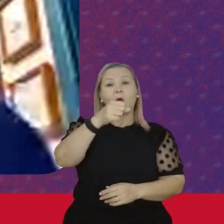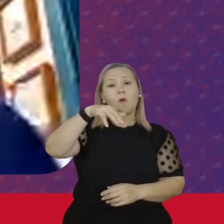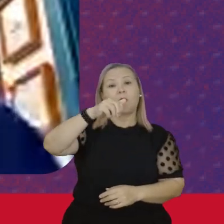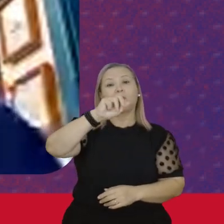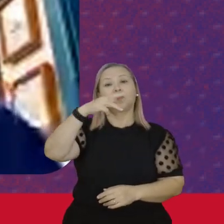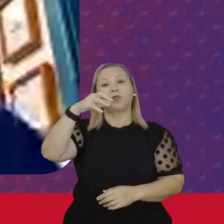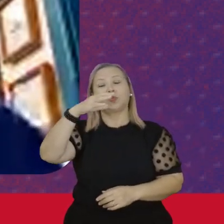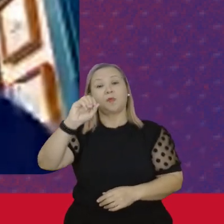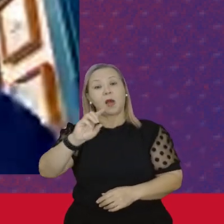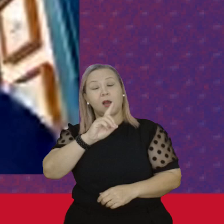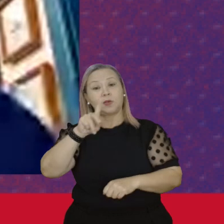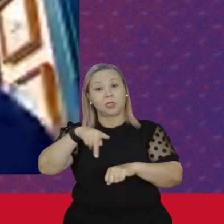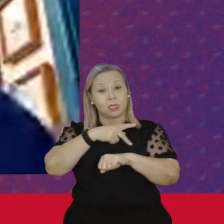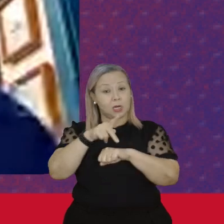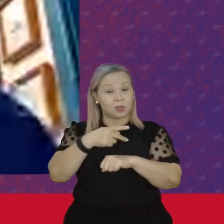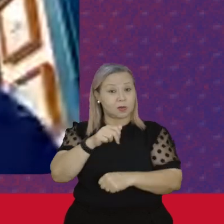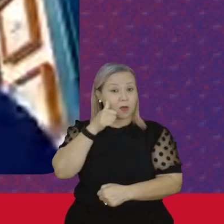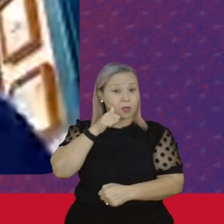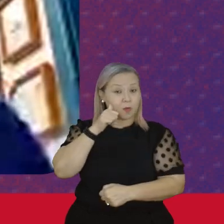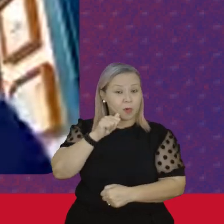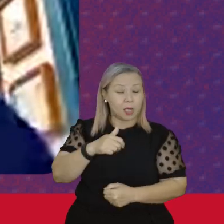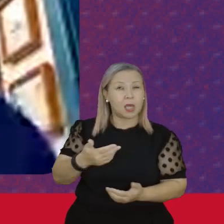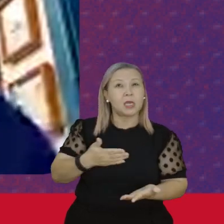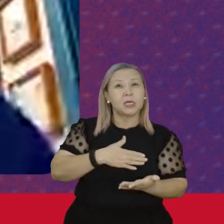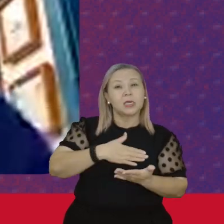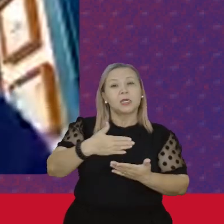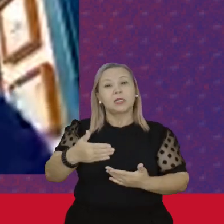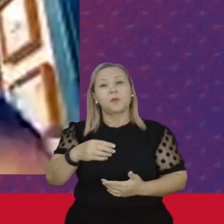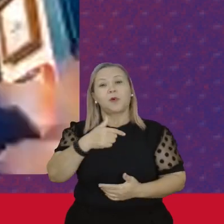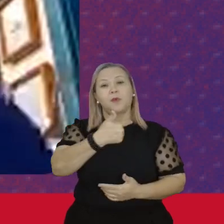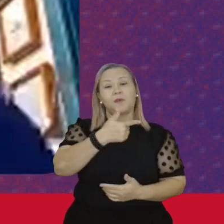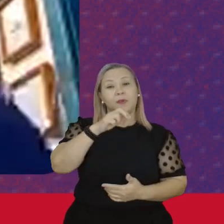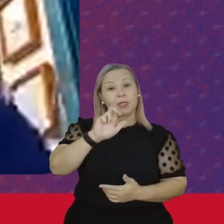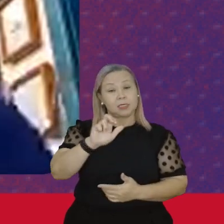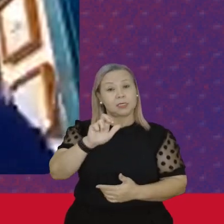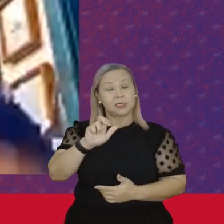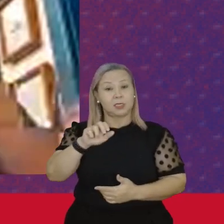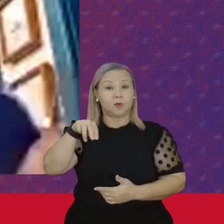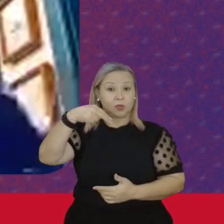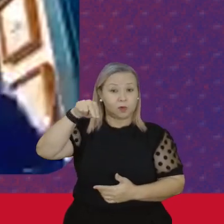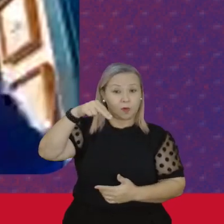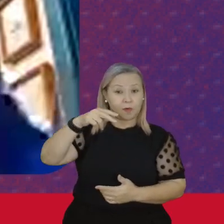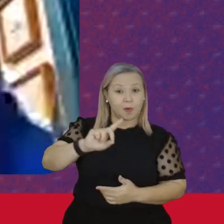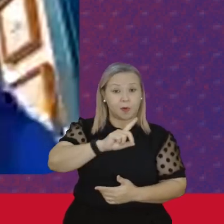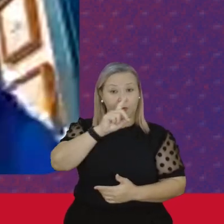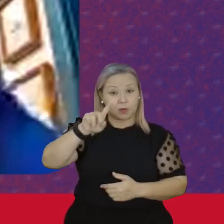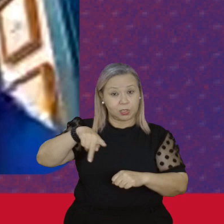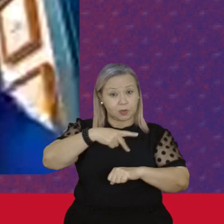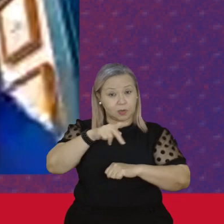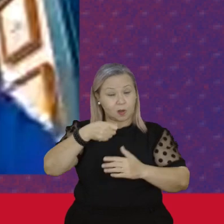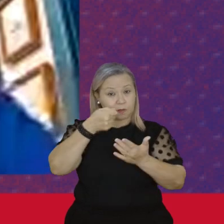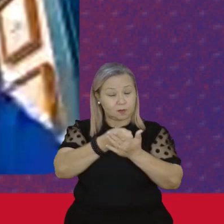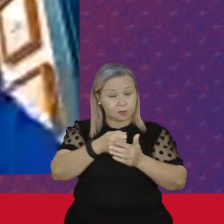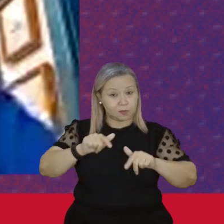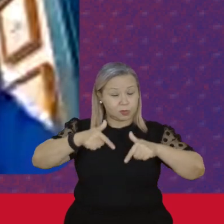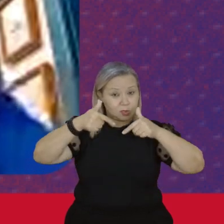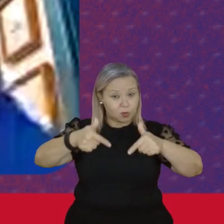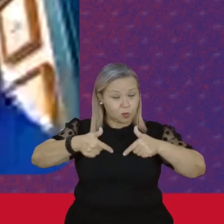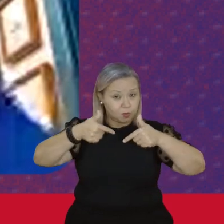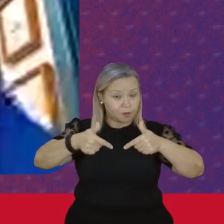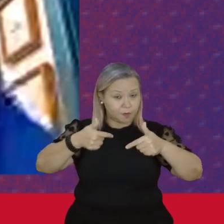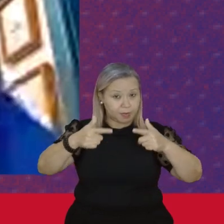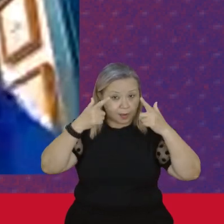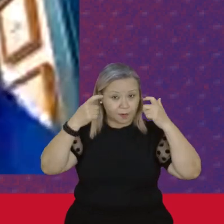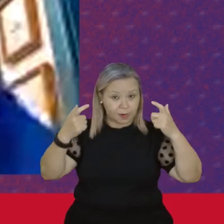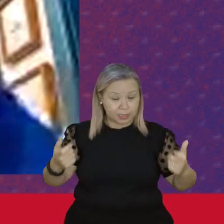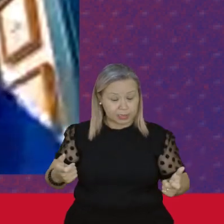Mulher, depois veio o 25 de novembro, que é o Dia Internacional de Luta, de Enfrentamento à Violência contra